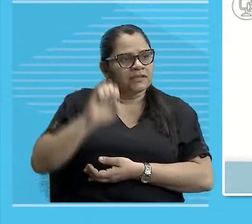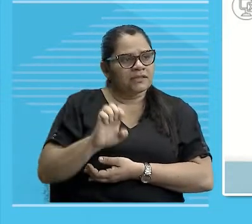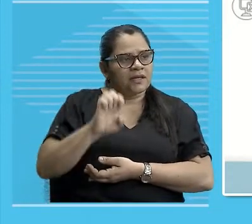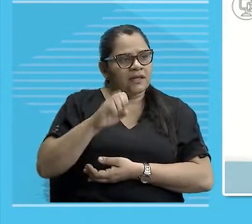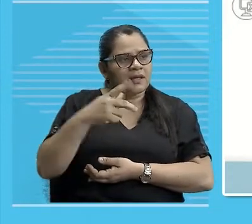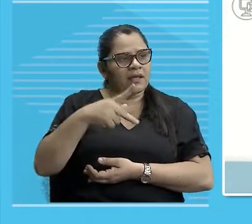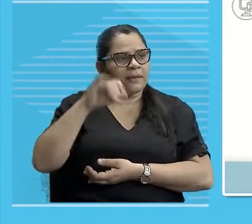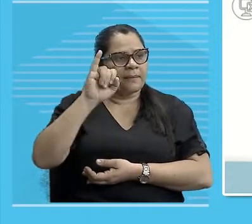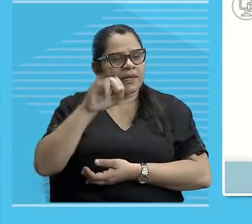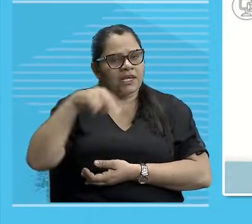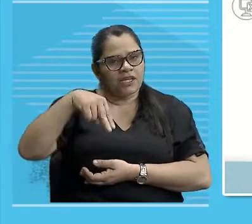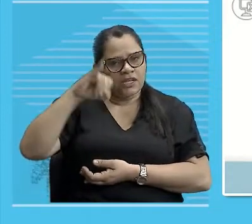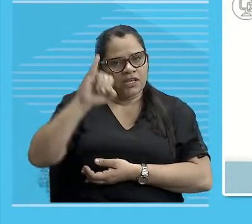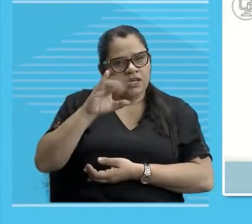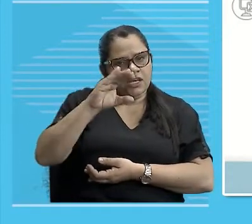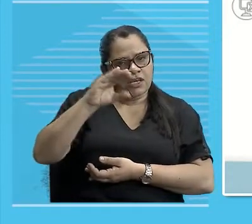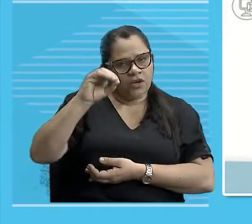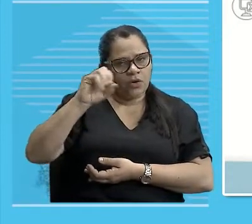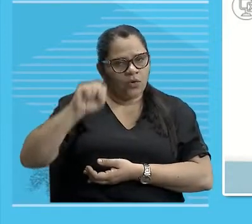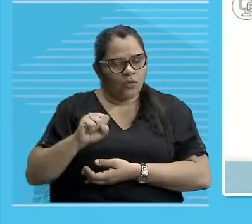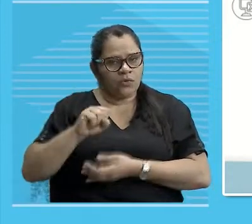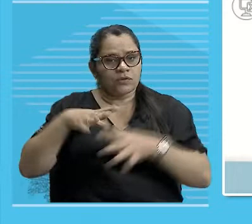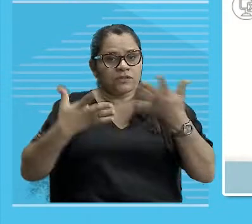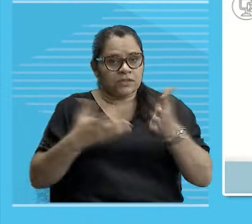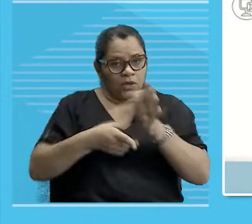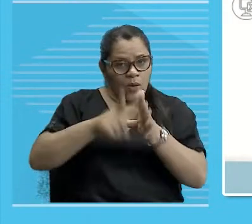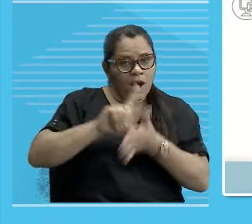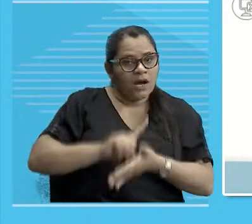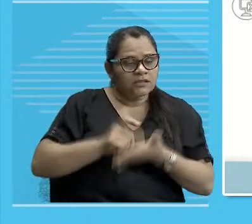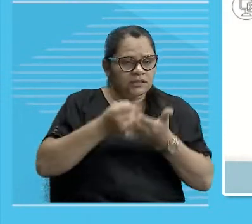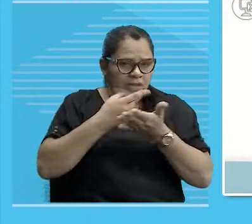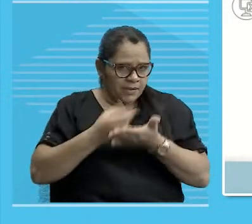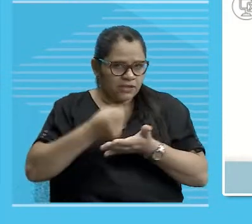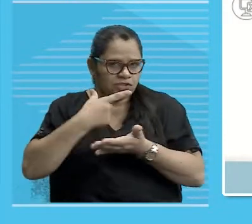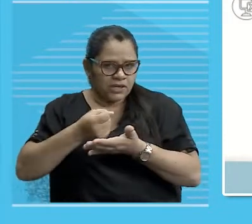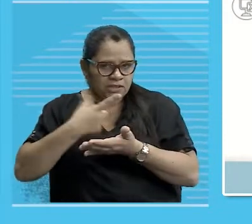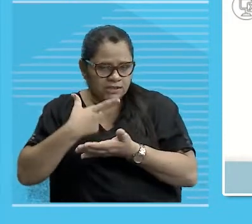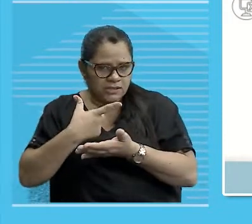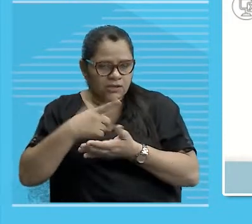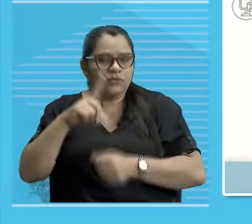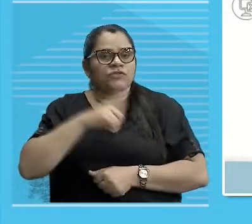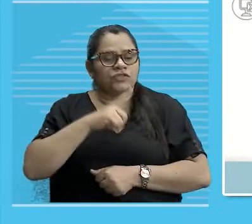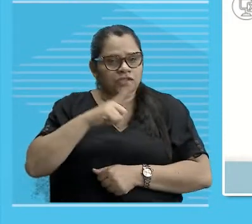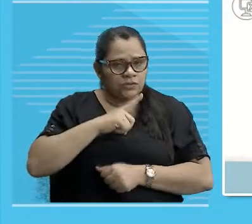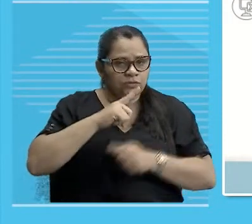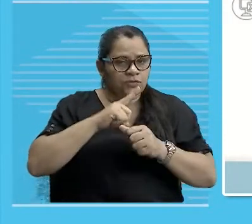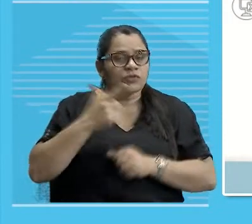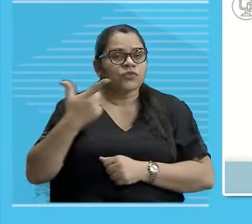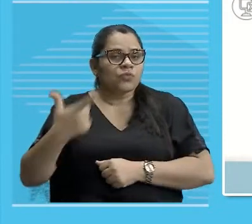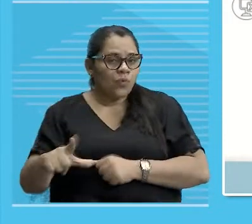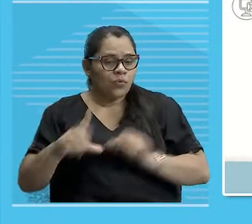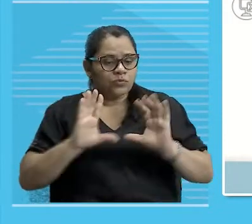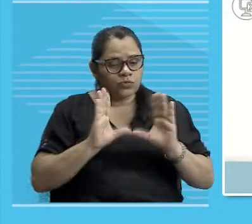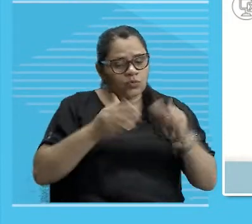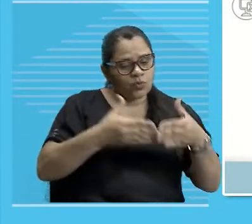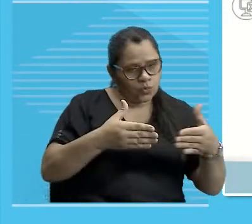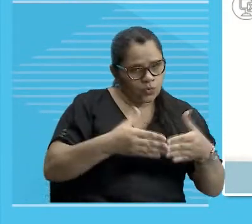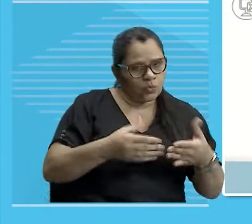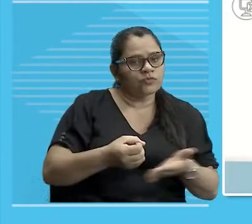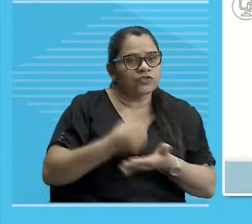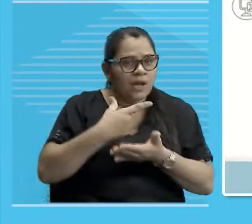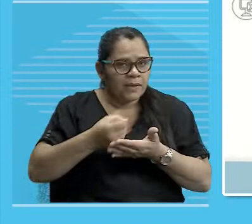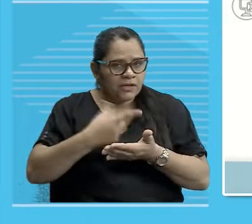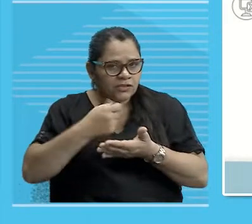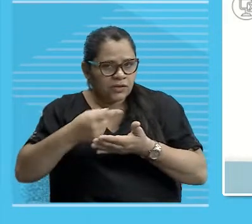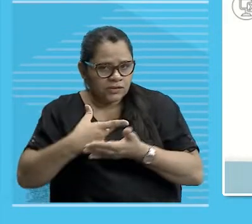razão. Anterior a eles, aos benzodiazepínicos, você tinha um outro grupo de medicamentos